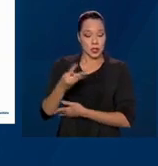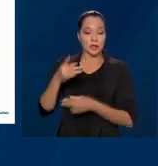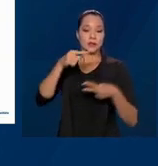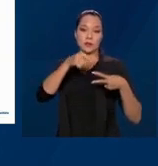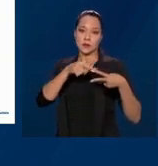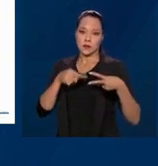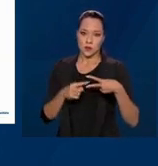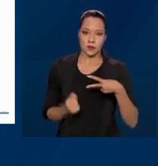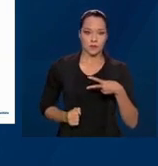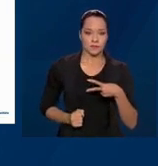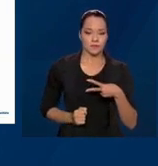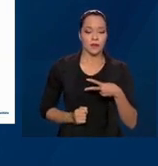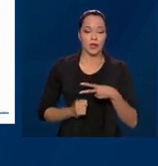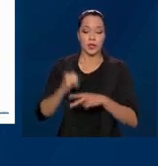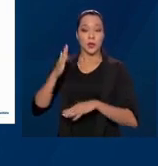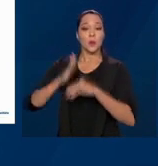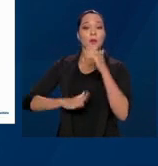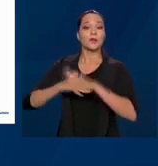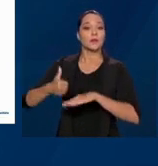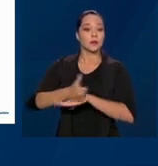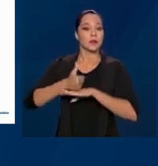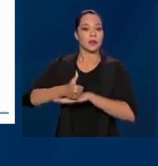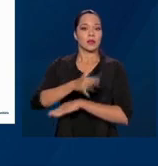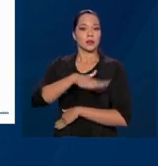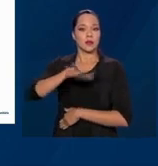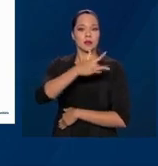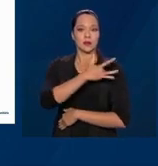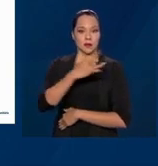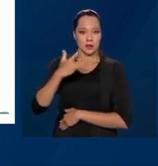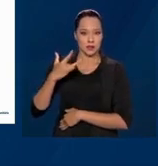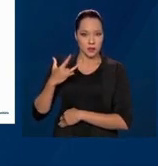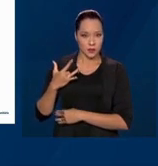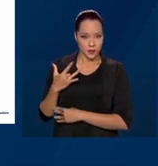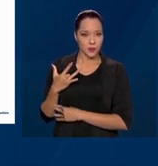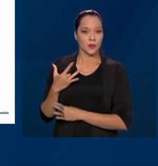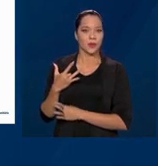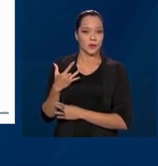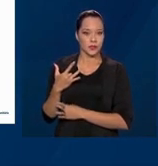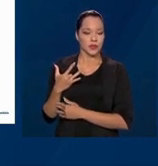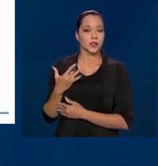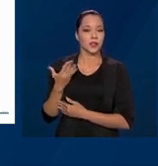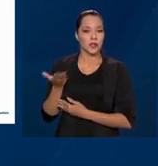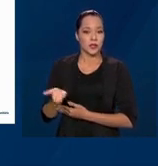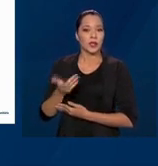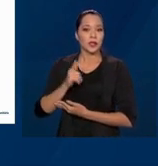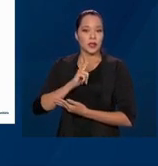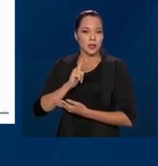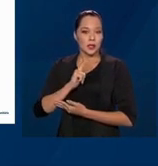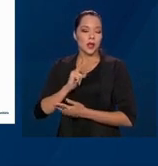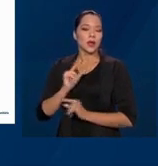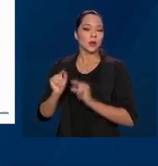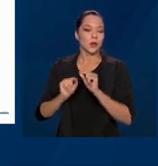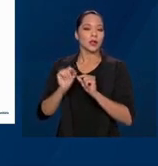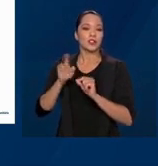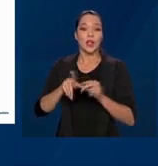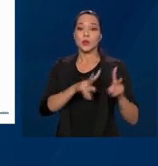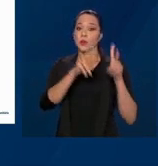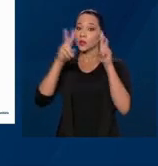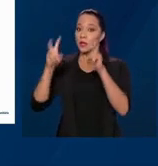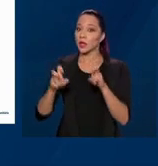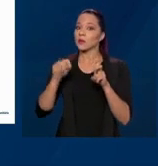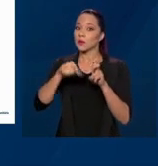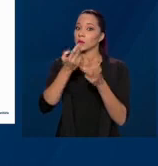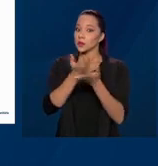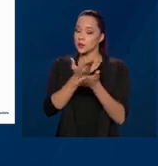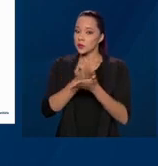aspectos. Em profissionais da saúde, e aí uma ressalva importante, já no título do estudo